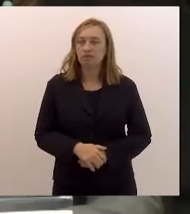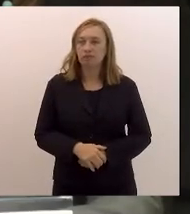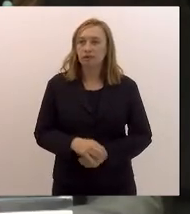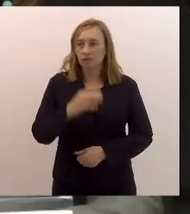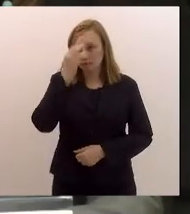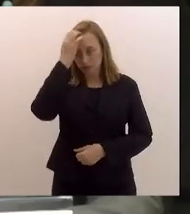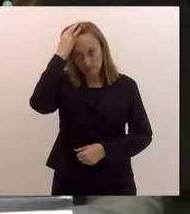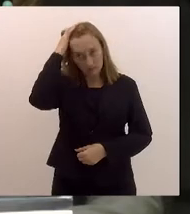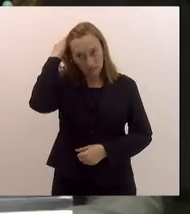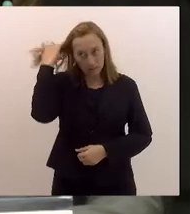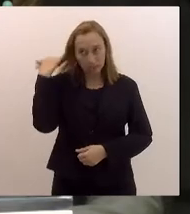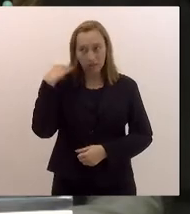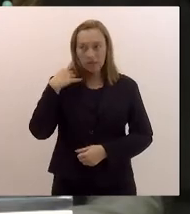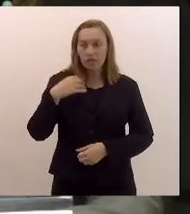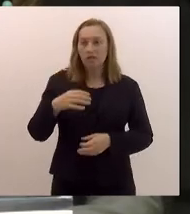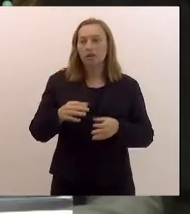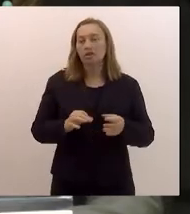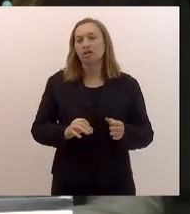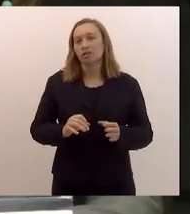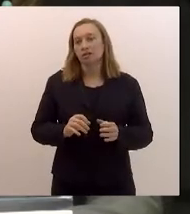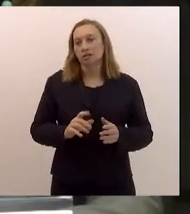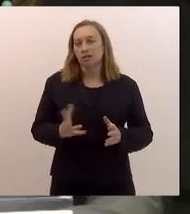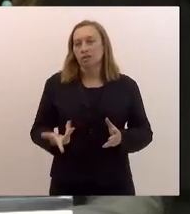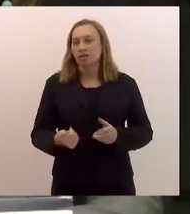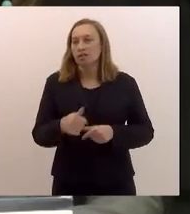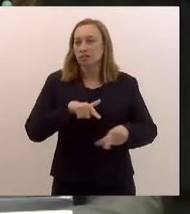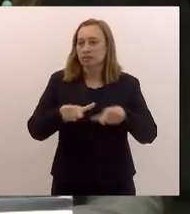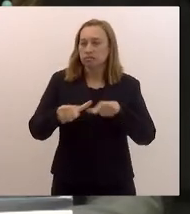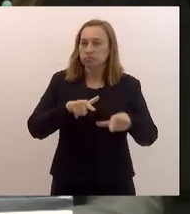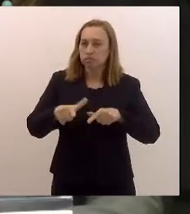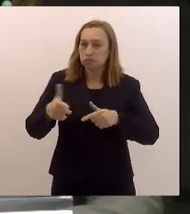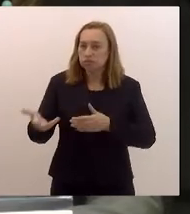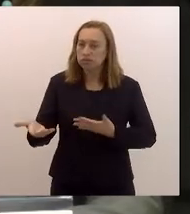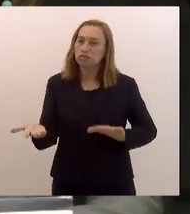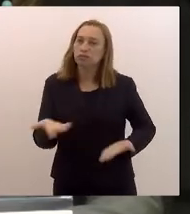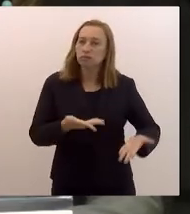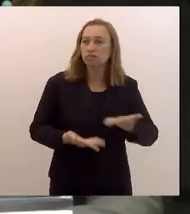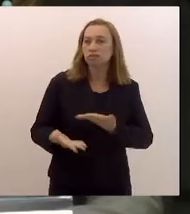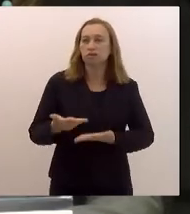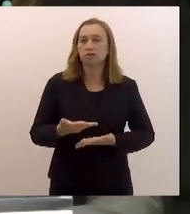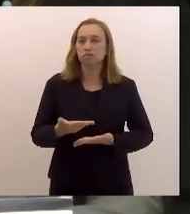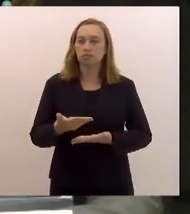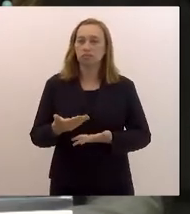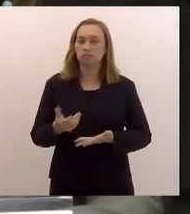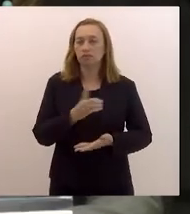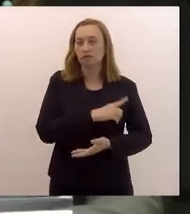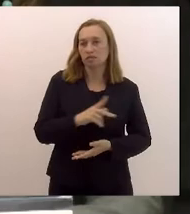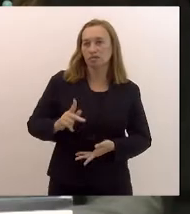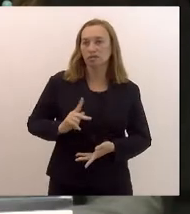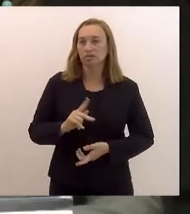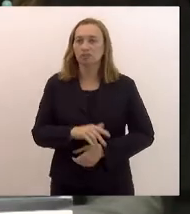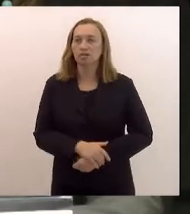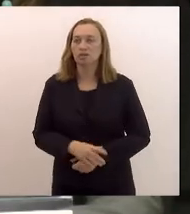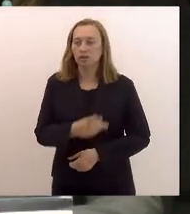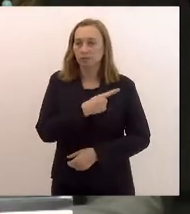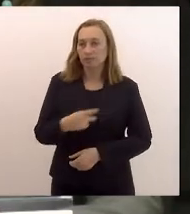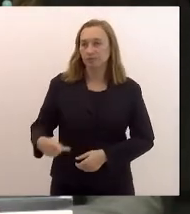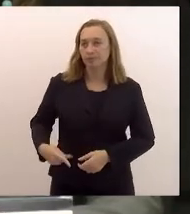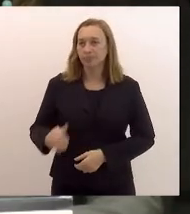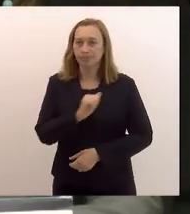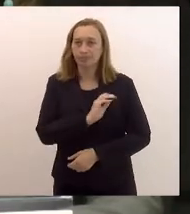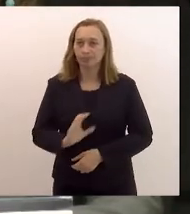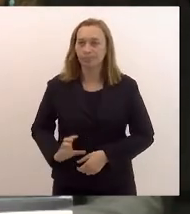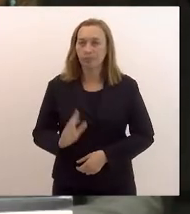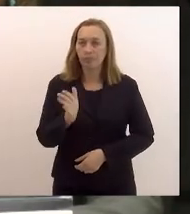as suas condições de trabalho eu sou o antigo parceiro da Defensoria considero Presidente André